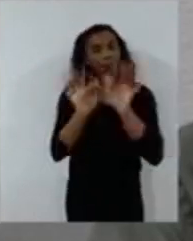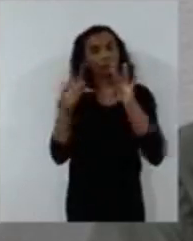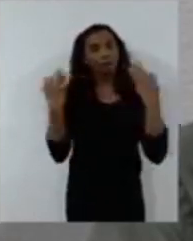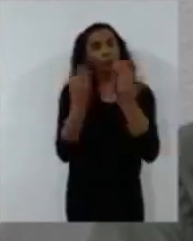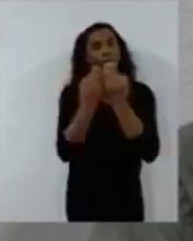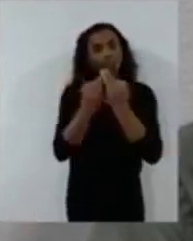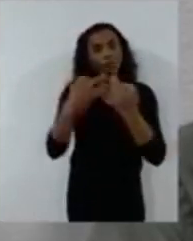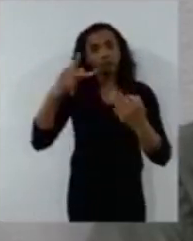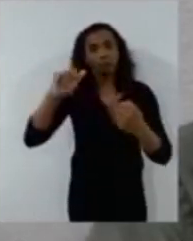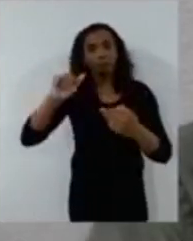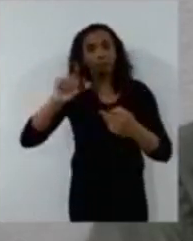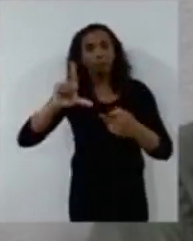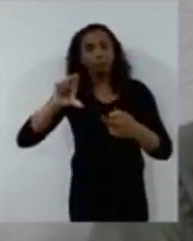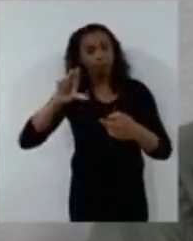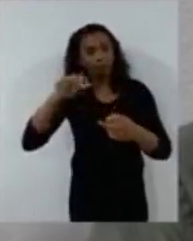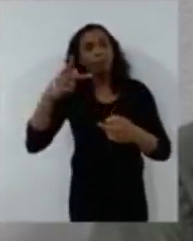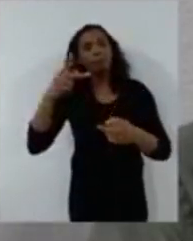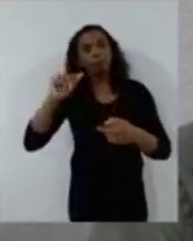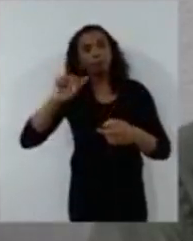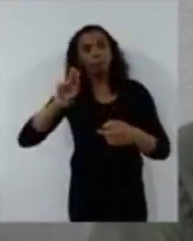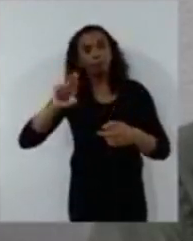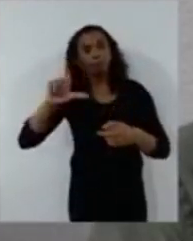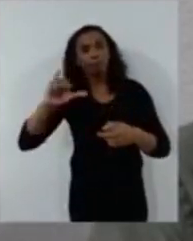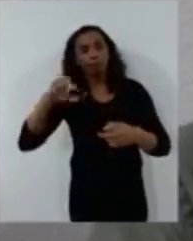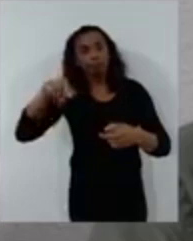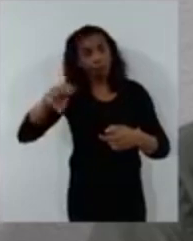Balbino, que teve uma perda